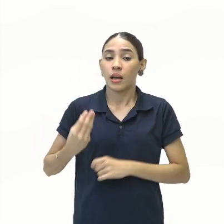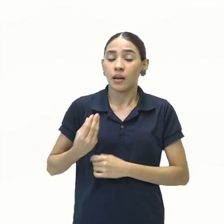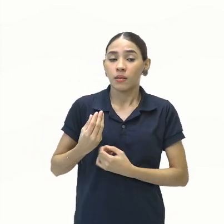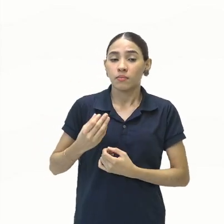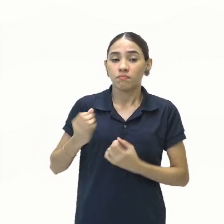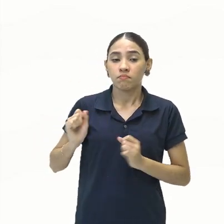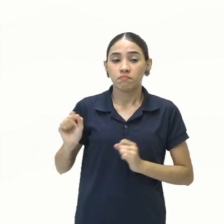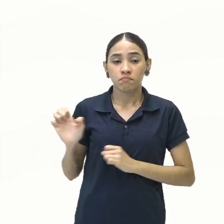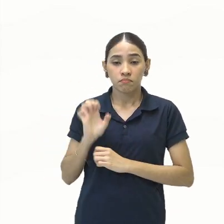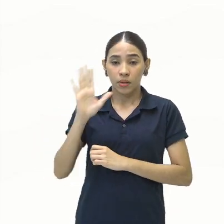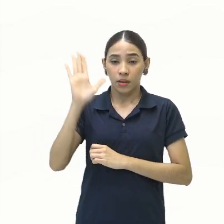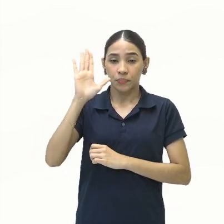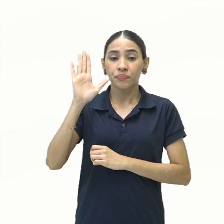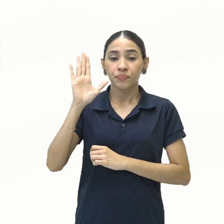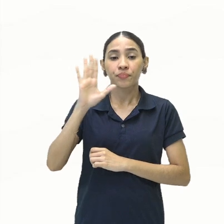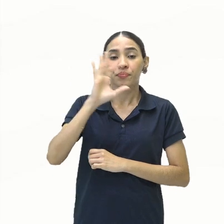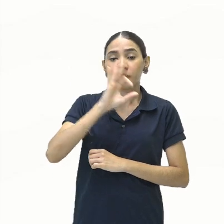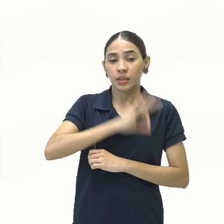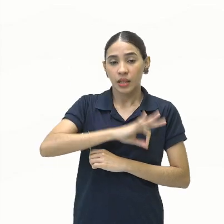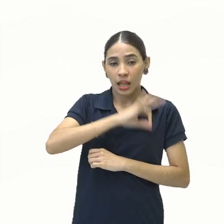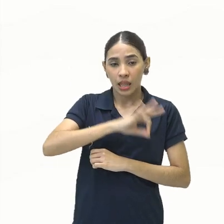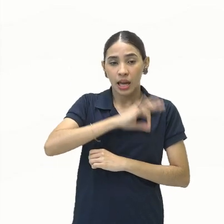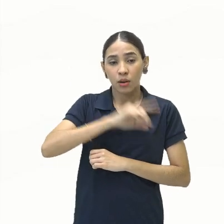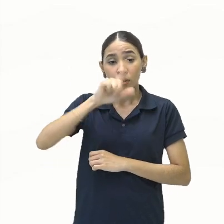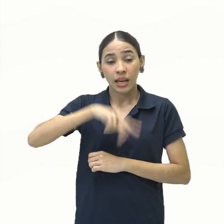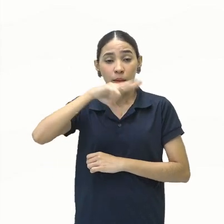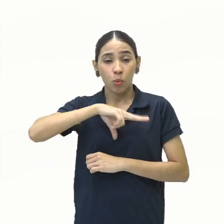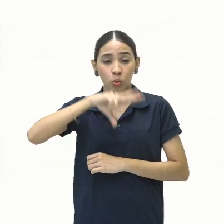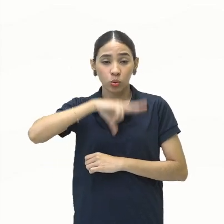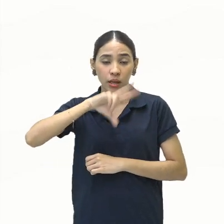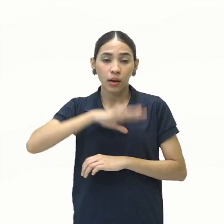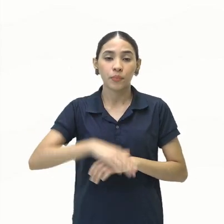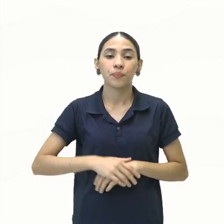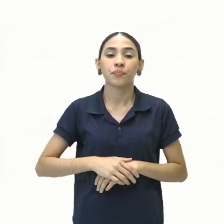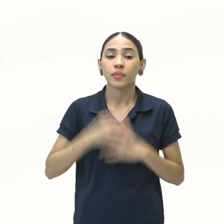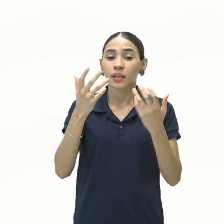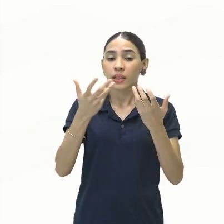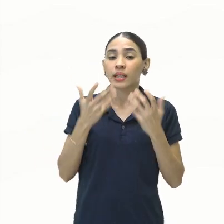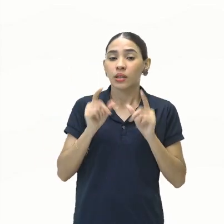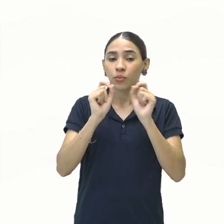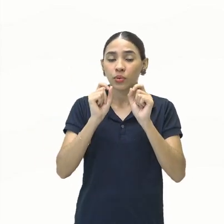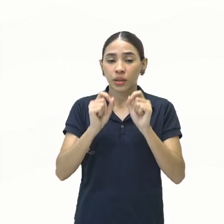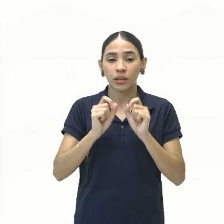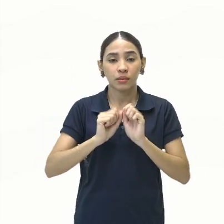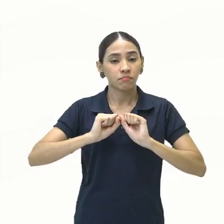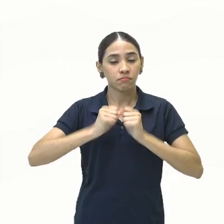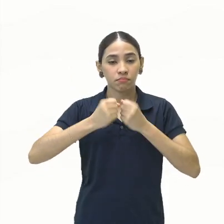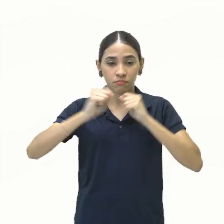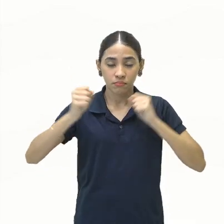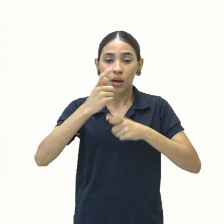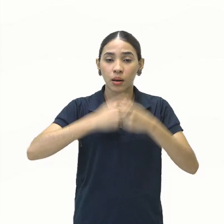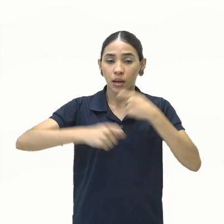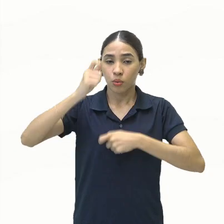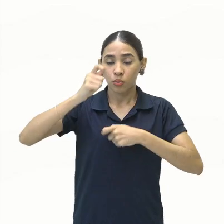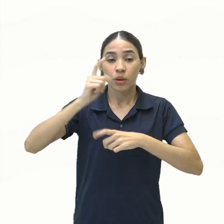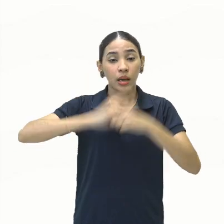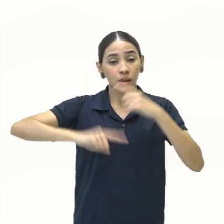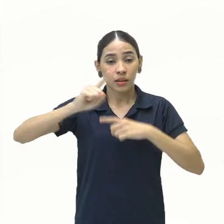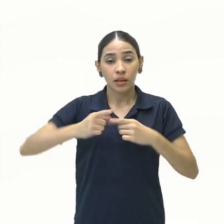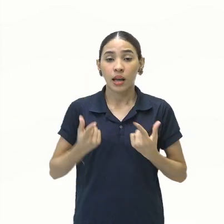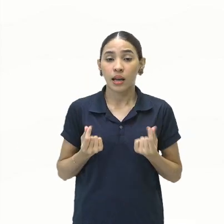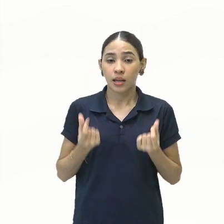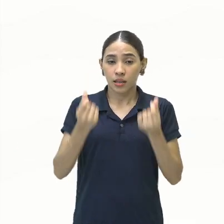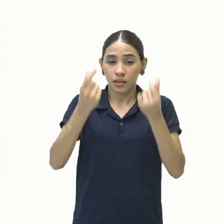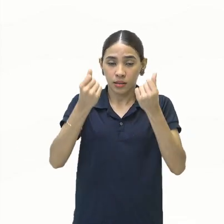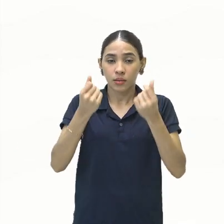a metrópole, que no caso era Portugal. E Portugal queria crescer economicamente, aumentar suas